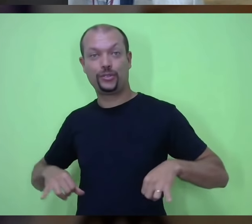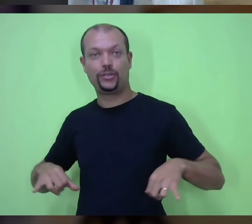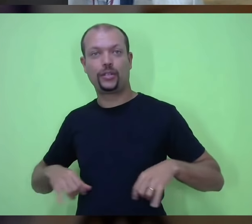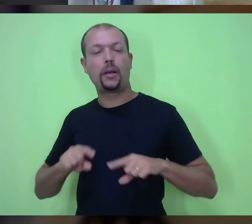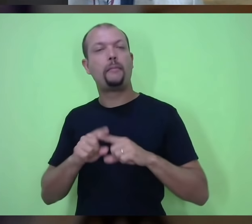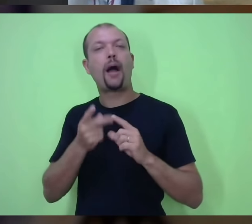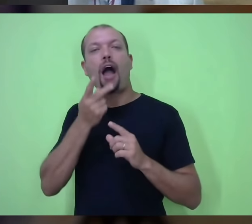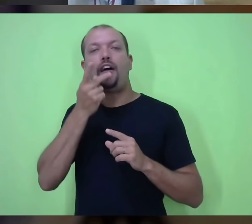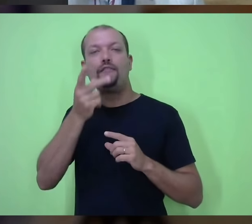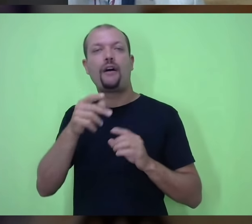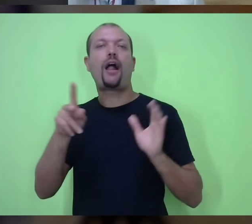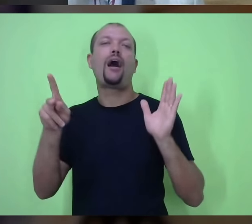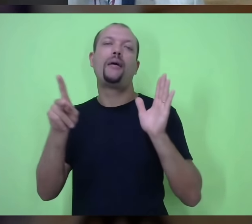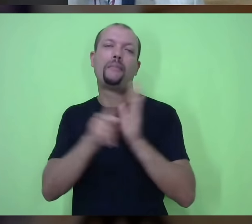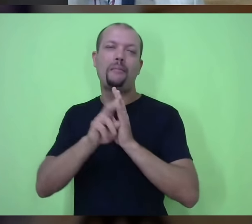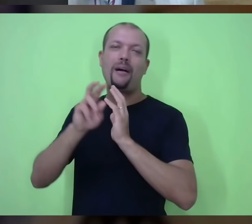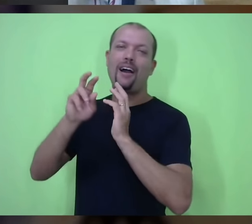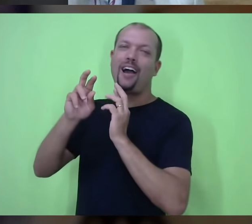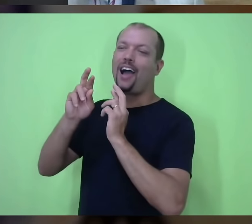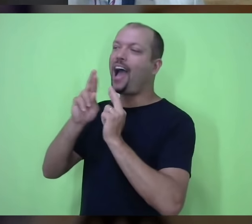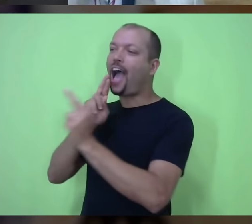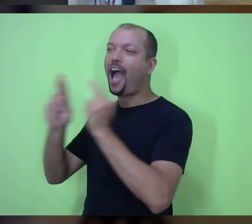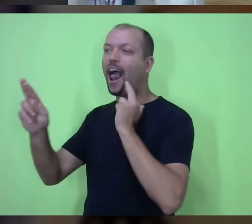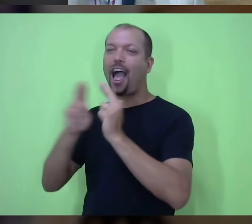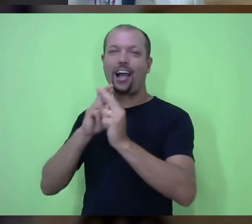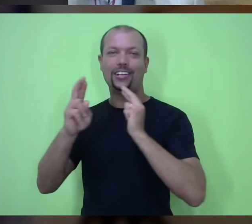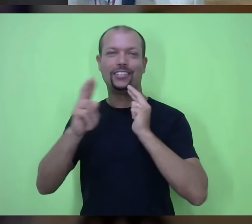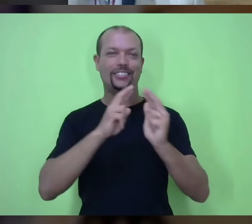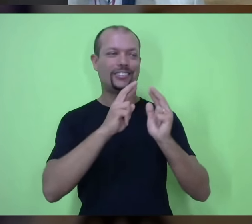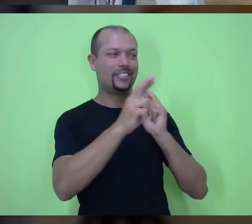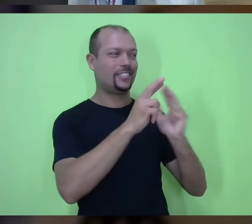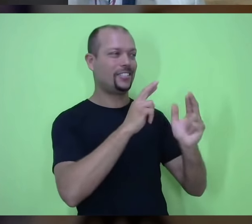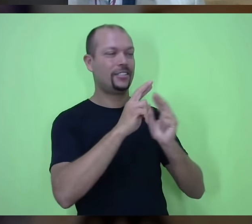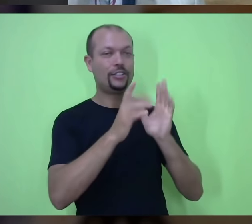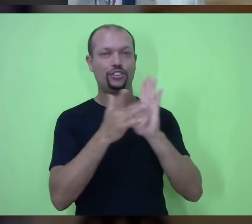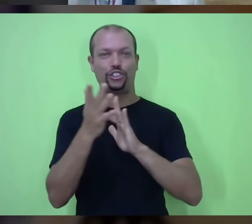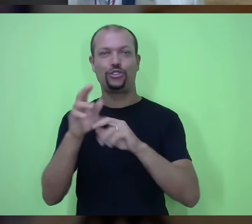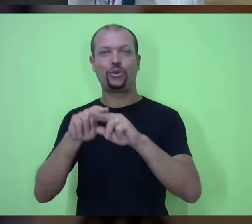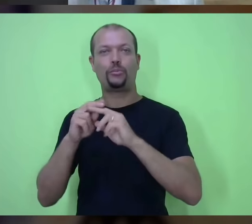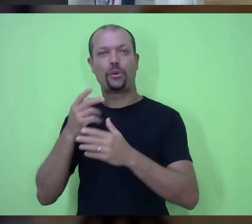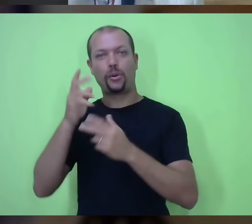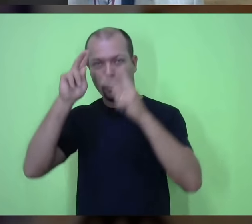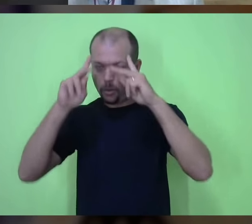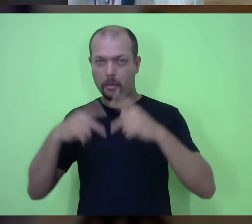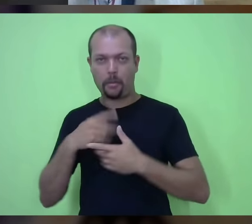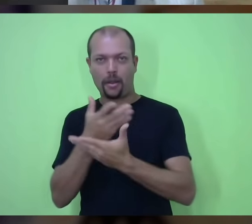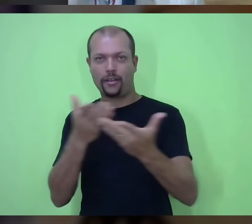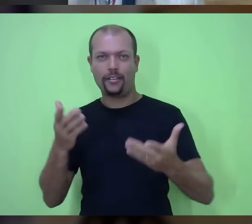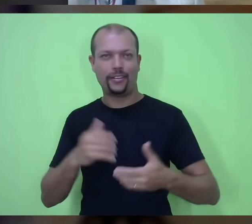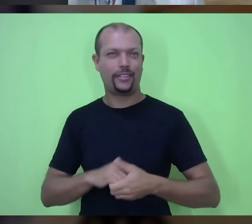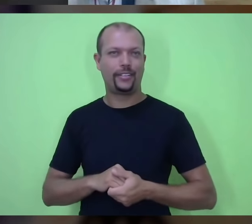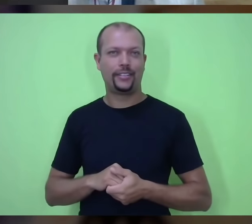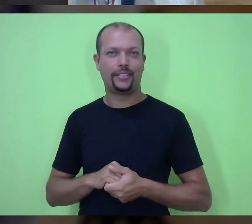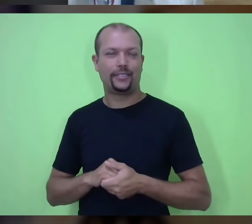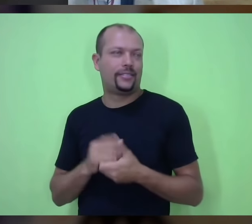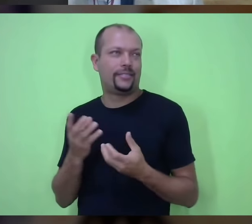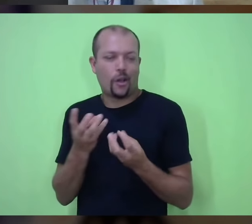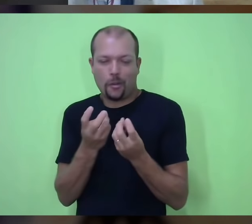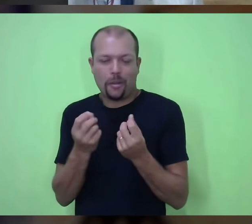Mas é a parte que fala da relação de irmandade de Cristo para com a humanidade. Então, assim,